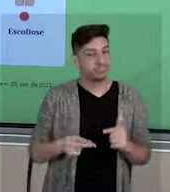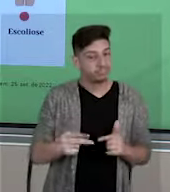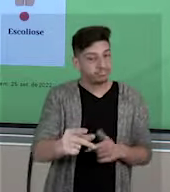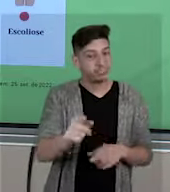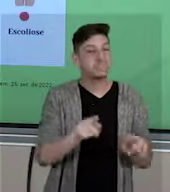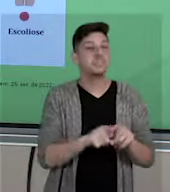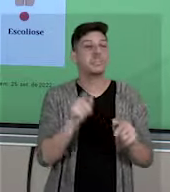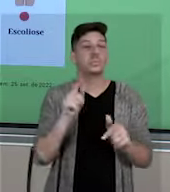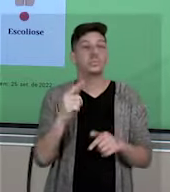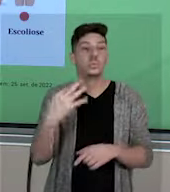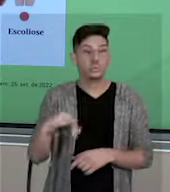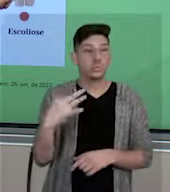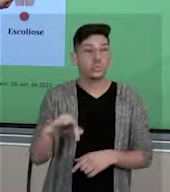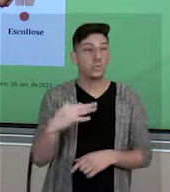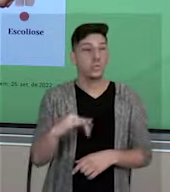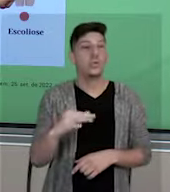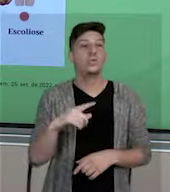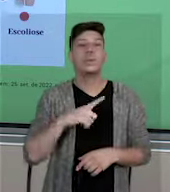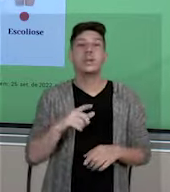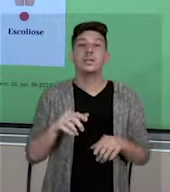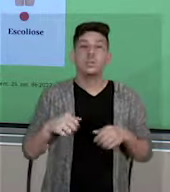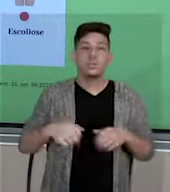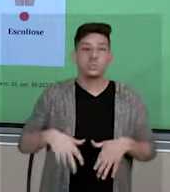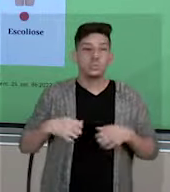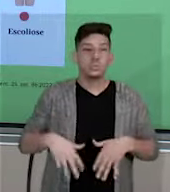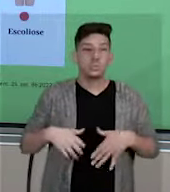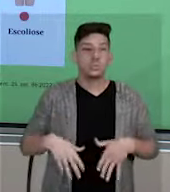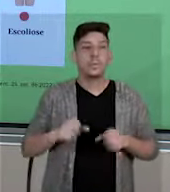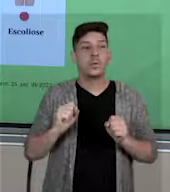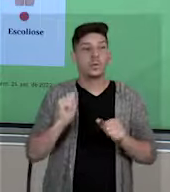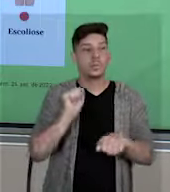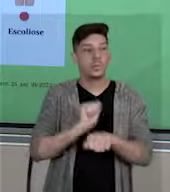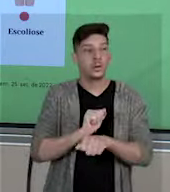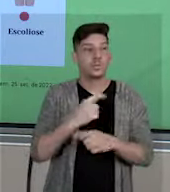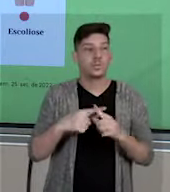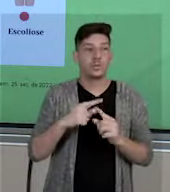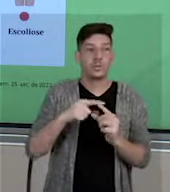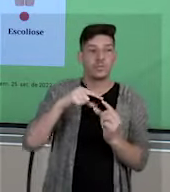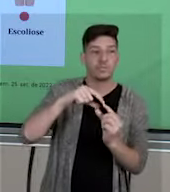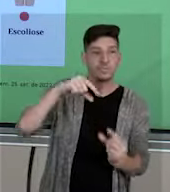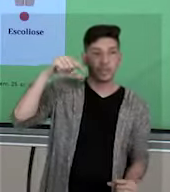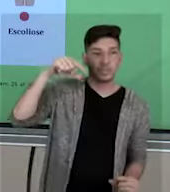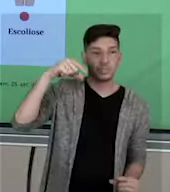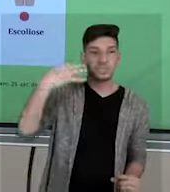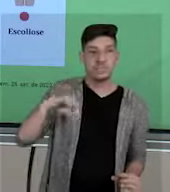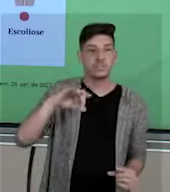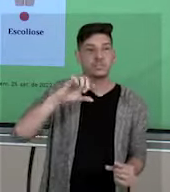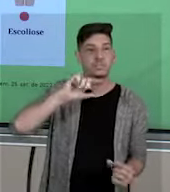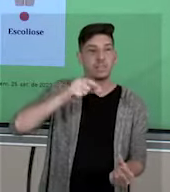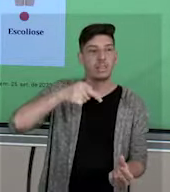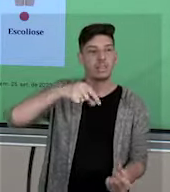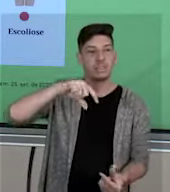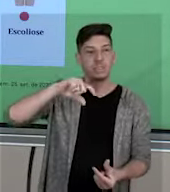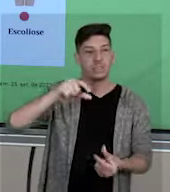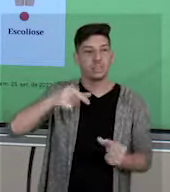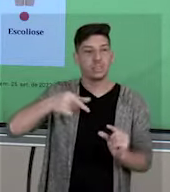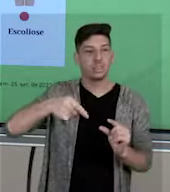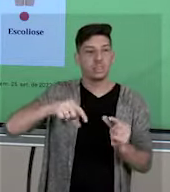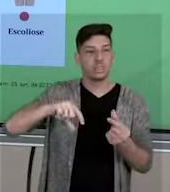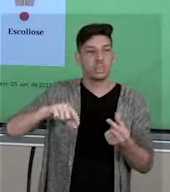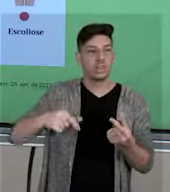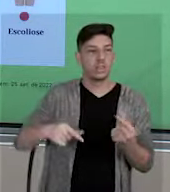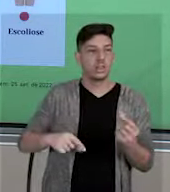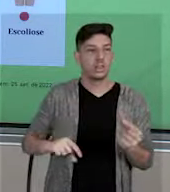perda dos estímulos passando para certas regiões, porque a vértebra não está na posição adequada e uma começa a comprimir a outra e às